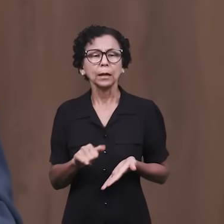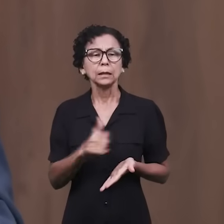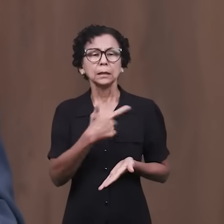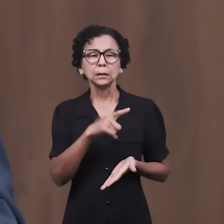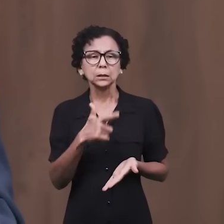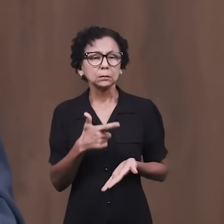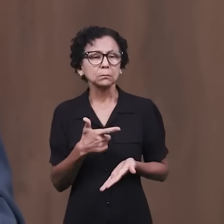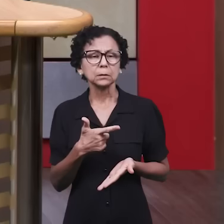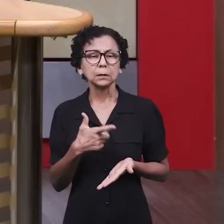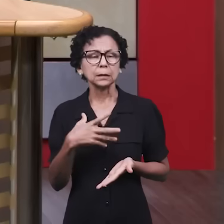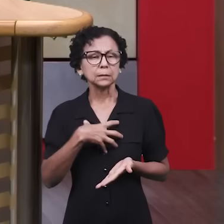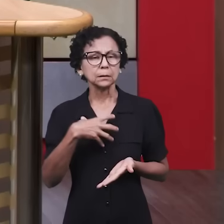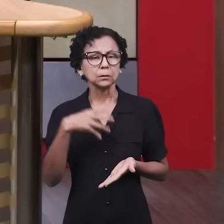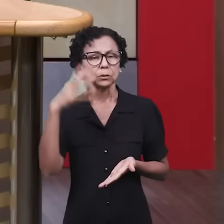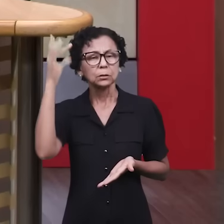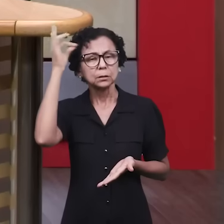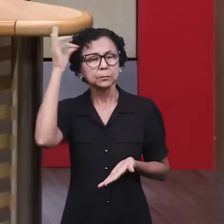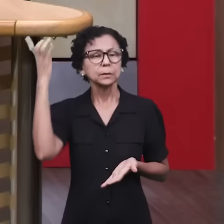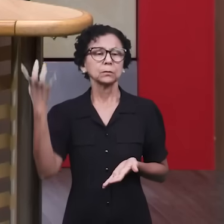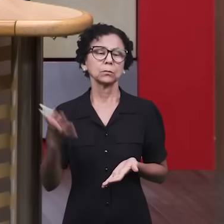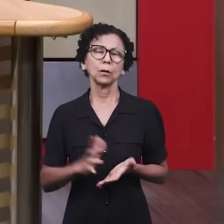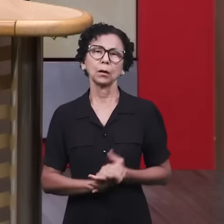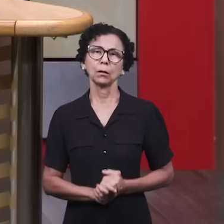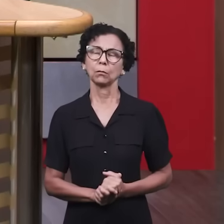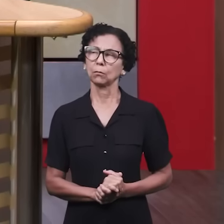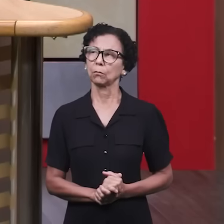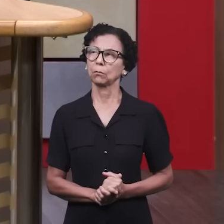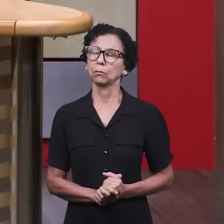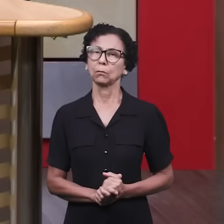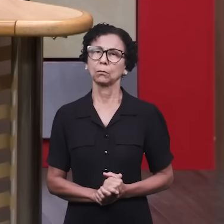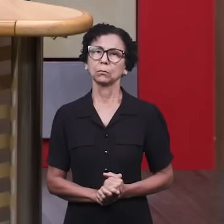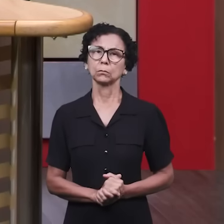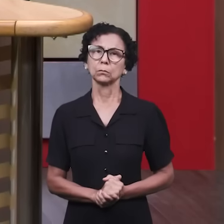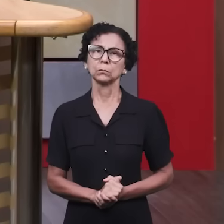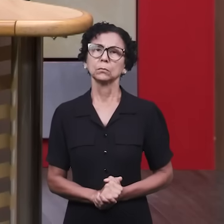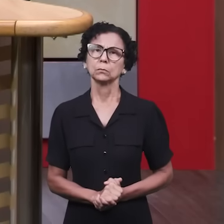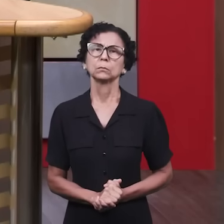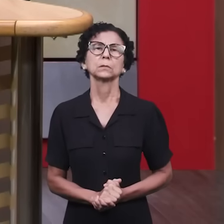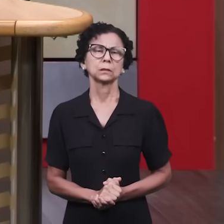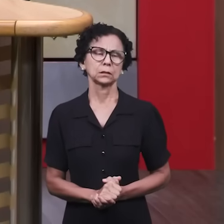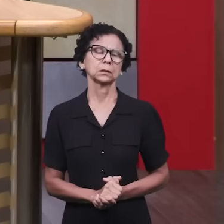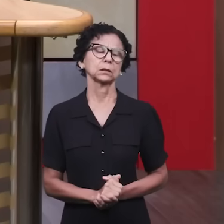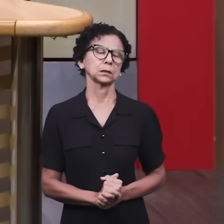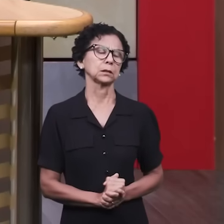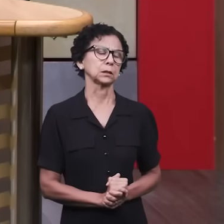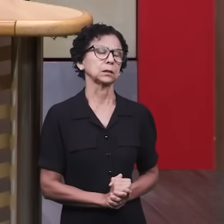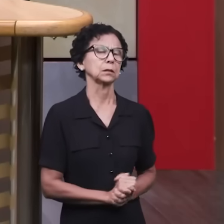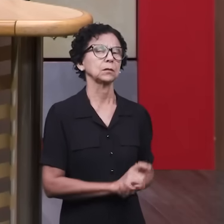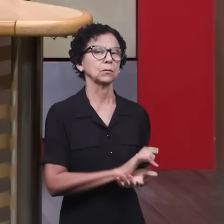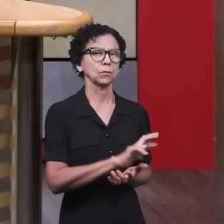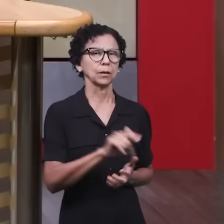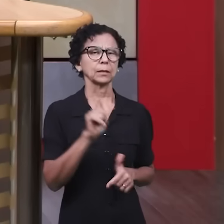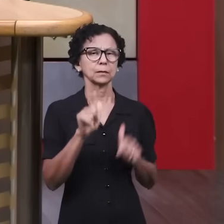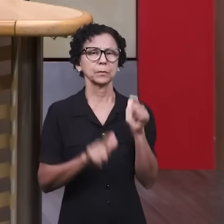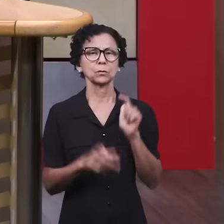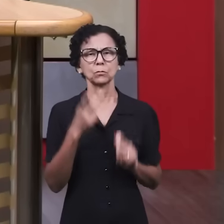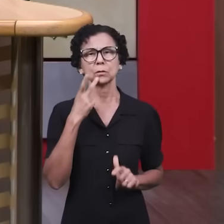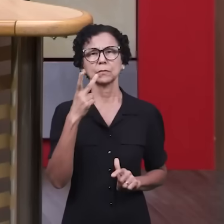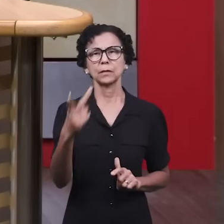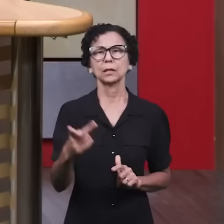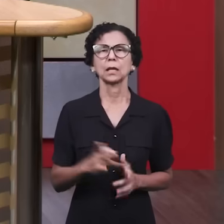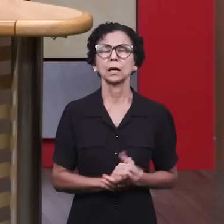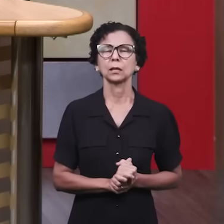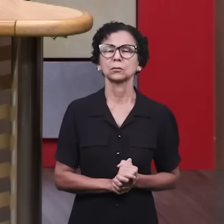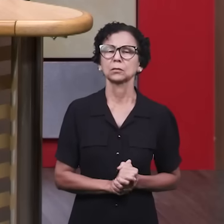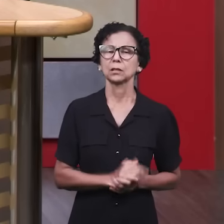Vários já disseram isso. Vários já disseram isso. Lutero teve uma dificuldade com o livro de Cantares. Não, na verdade, na tradição que eu vi, eles